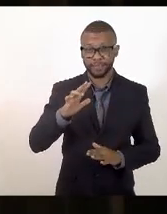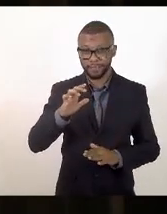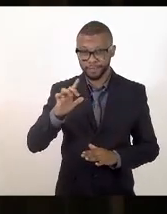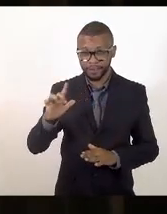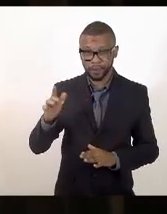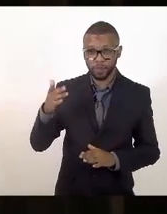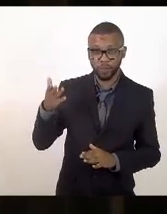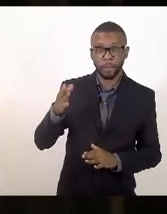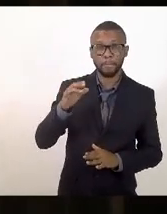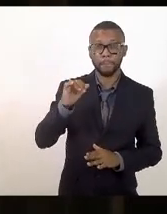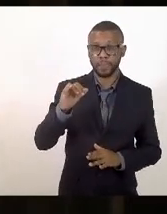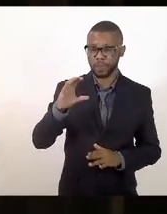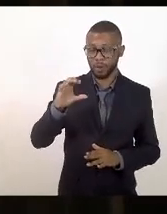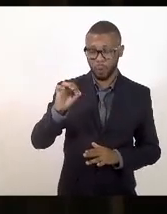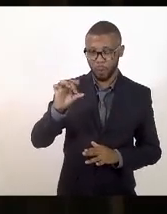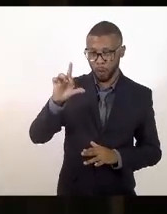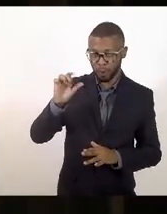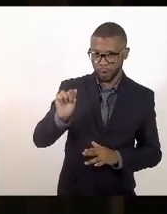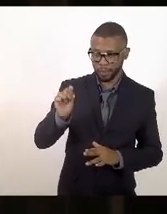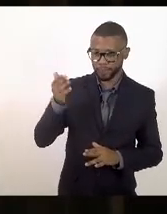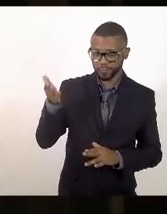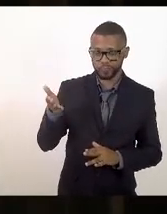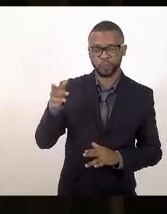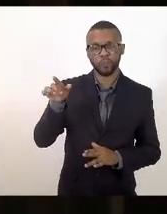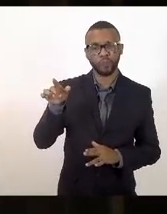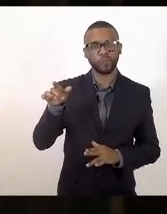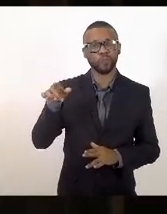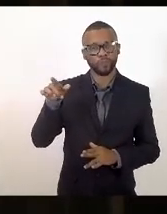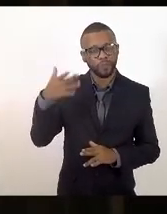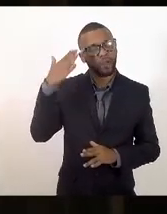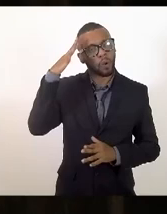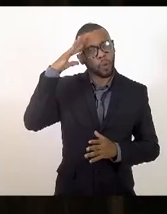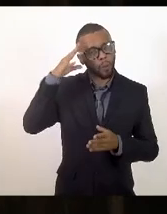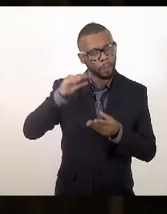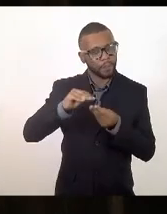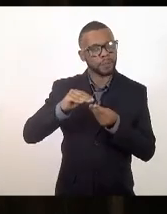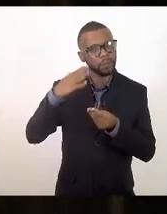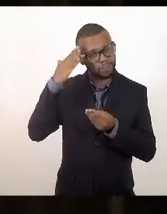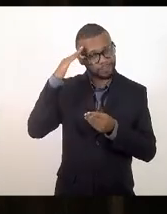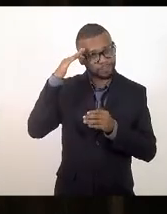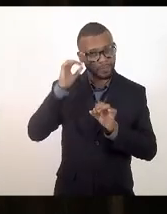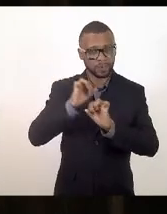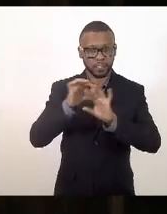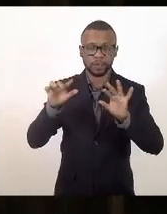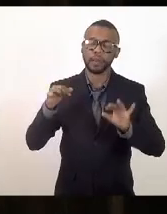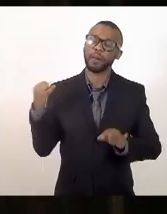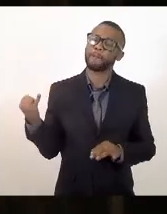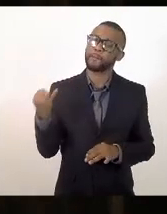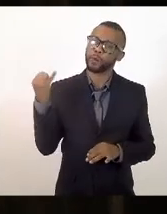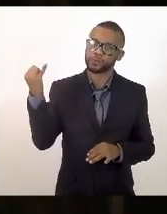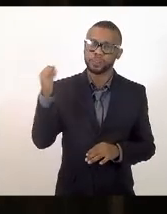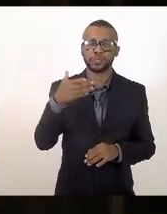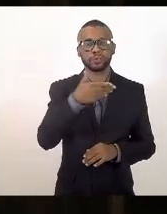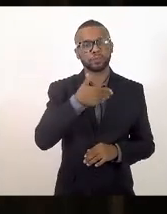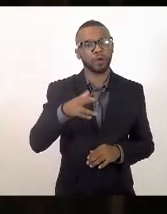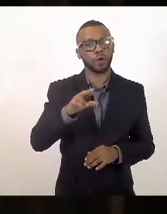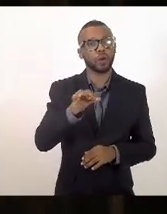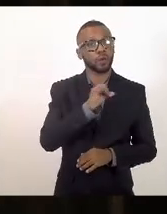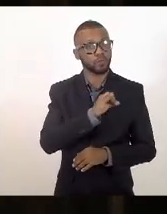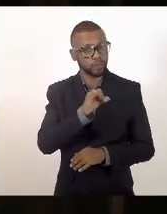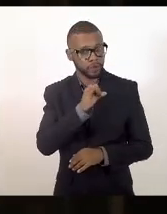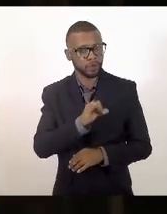que também foi um cara que entendeu que isso seria primordial para o estado do Rio de